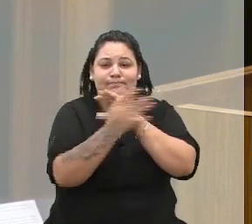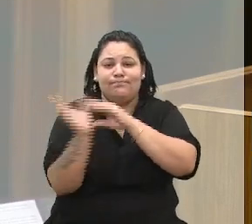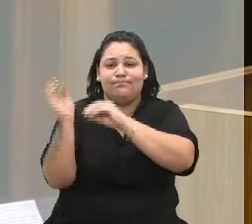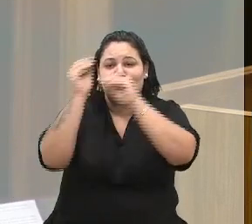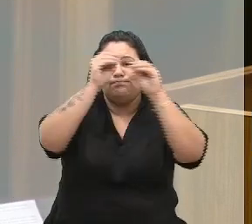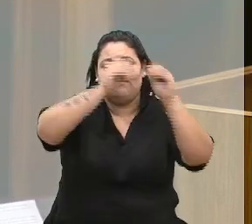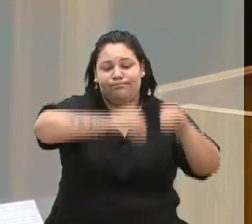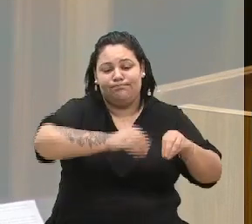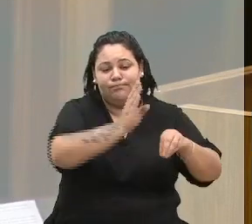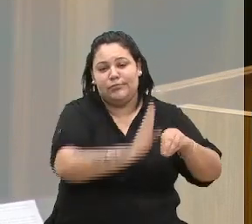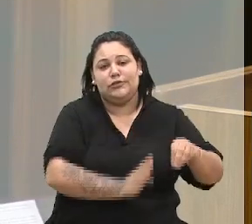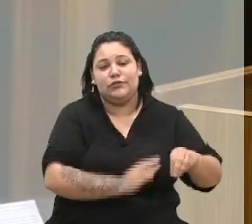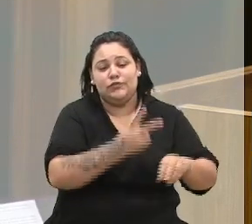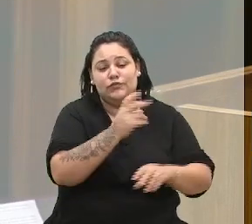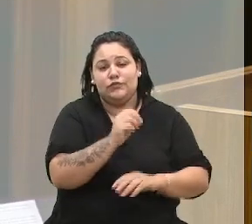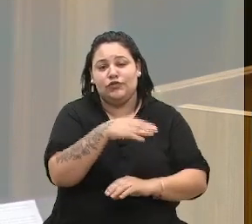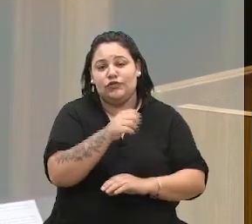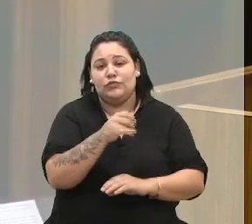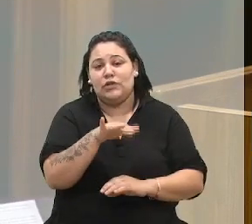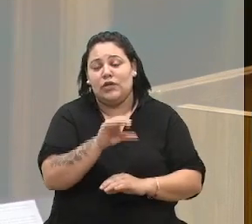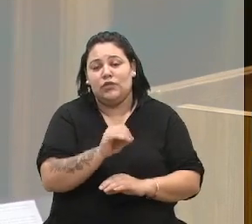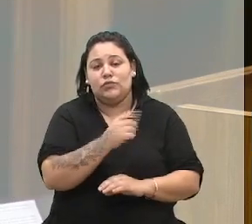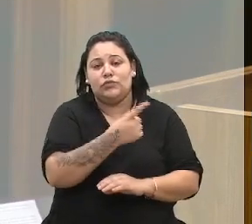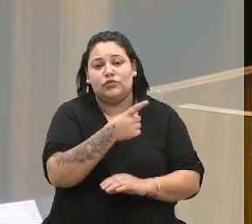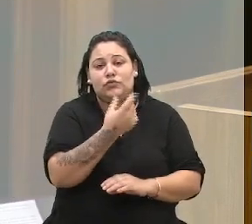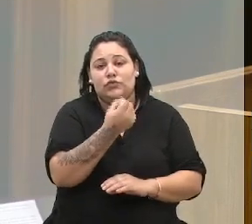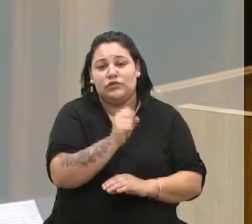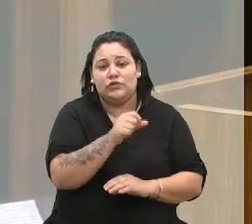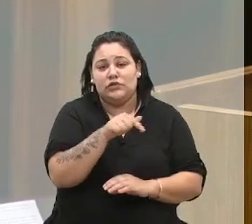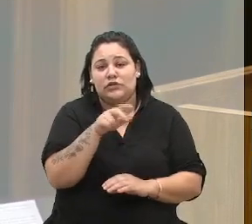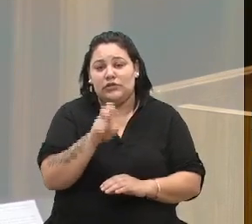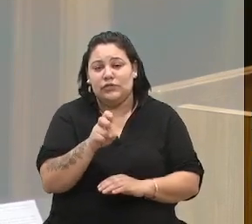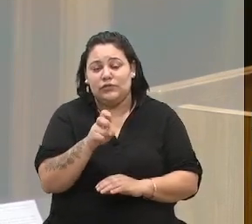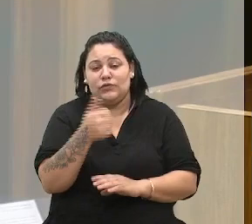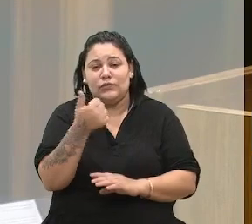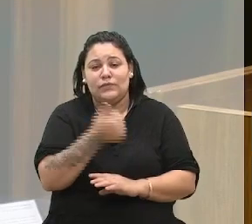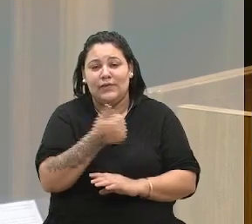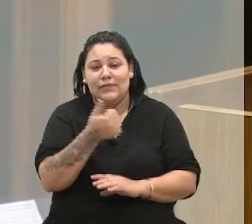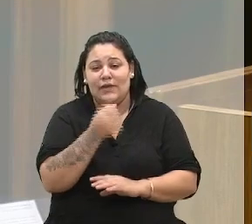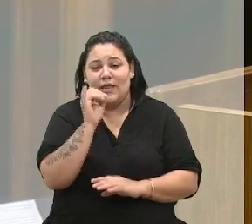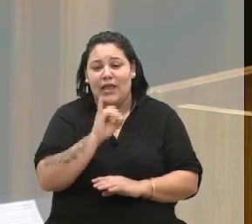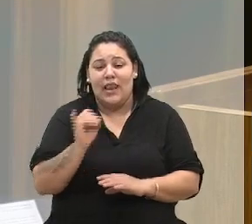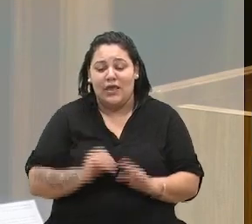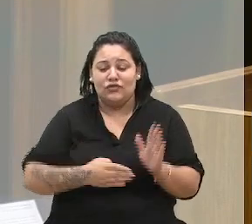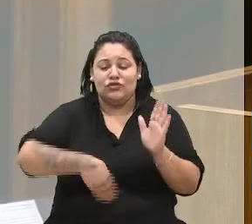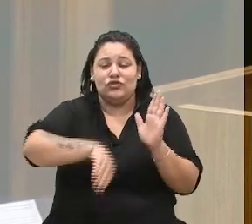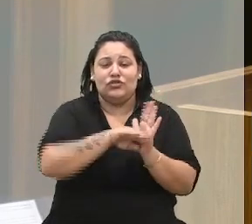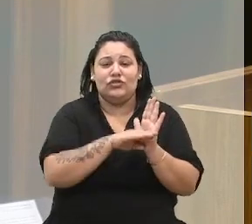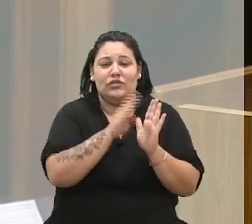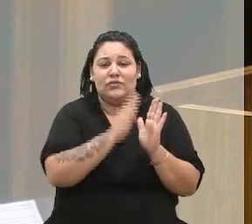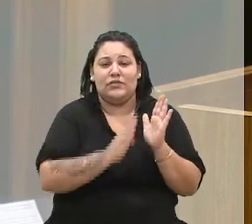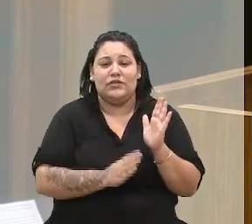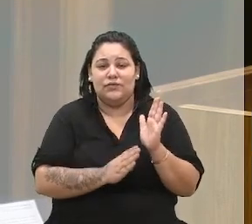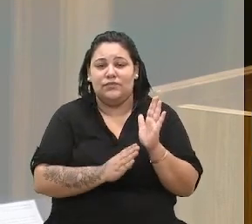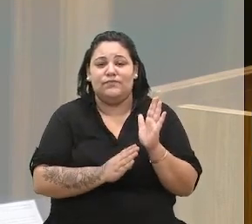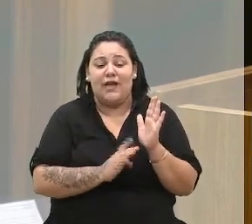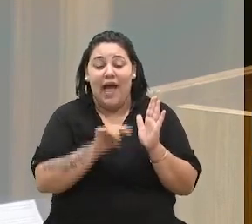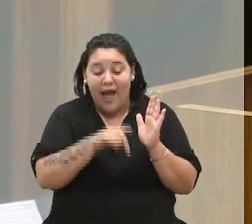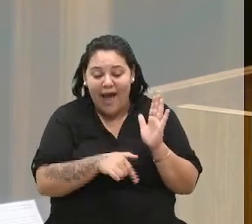maio de 1875, os primeiros italianos chegaram ao Campo dos